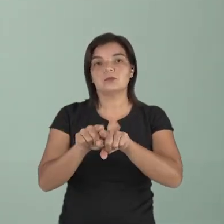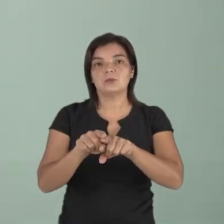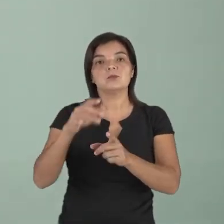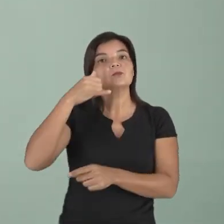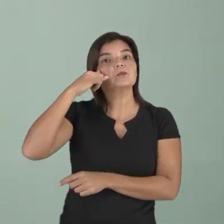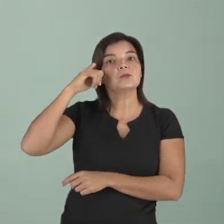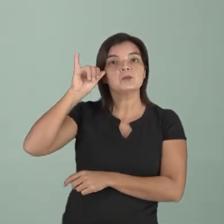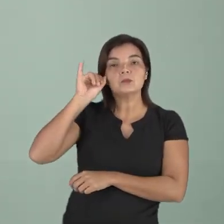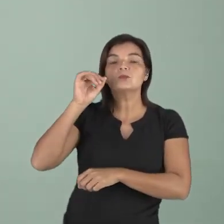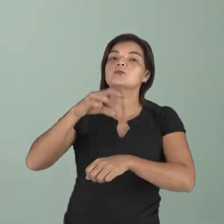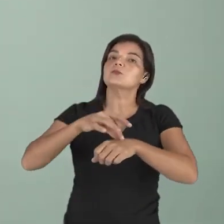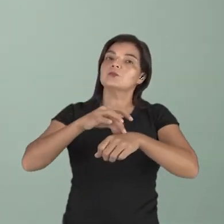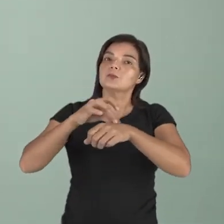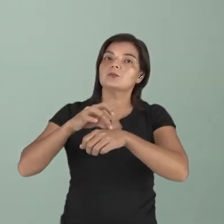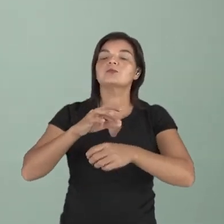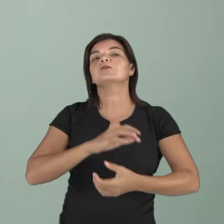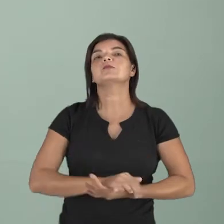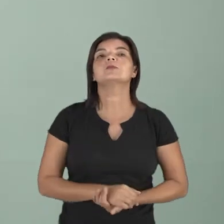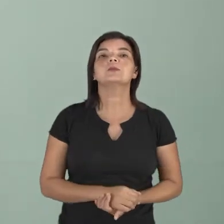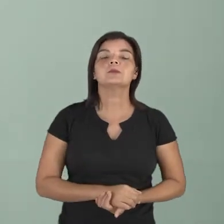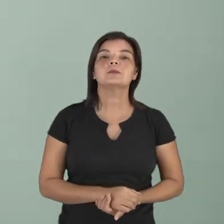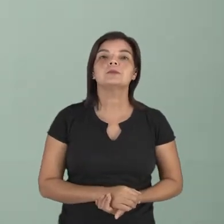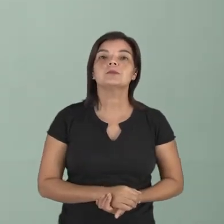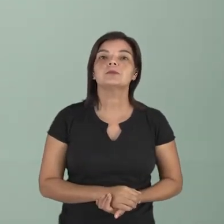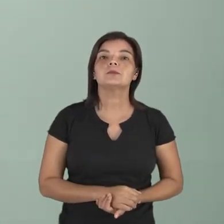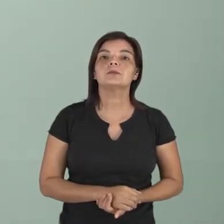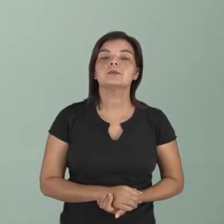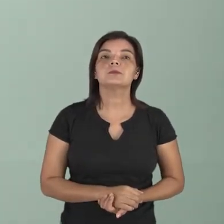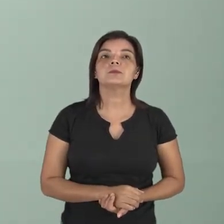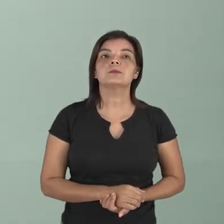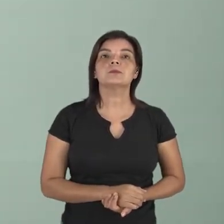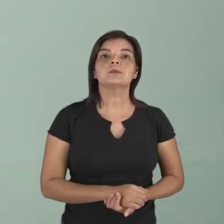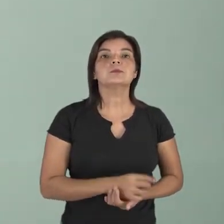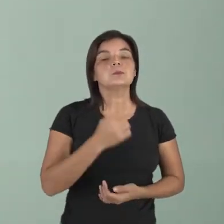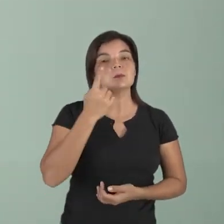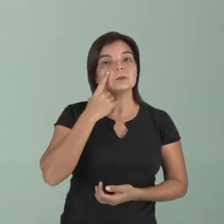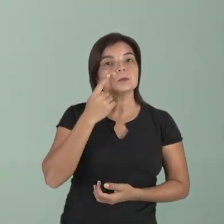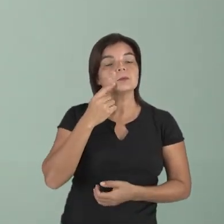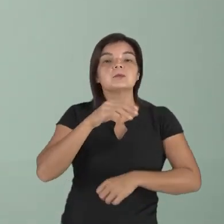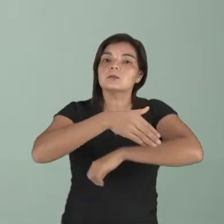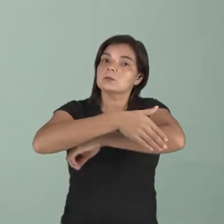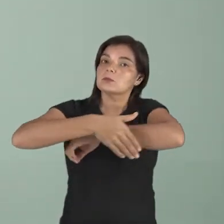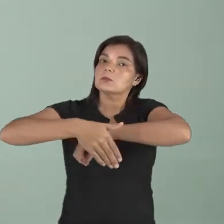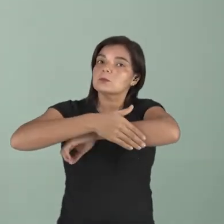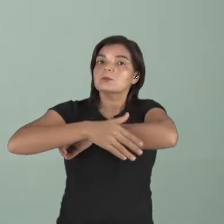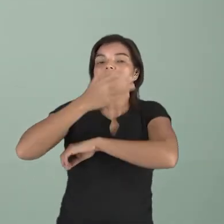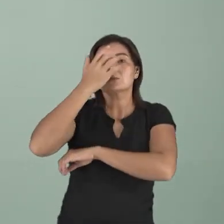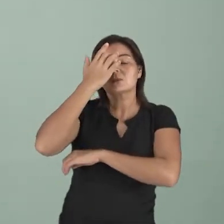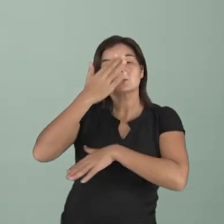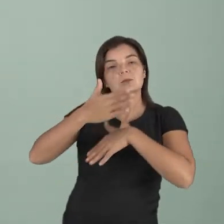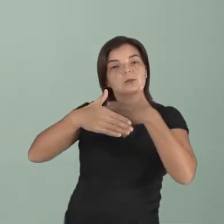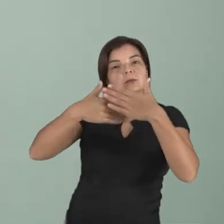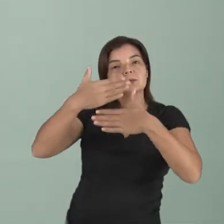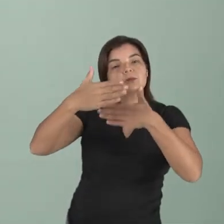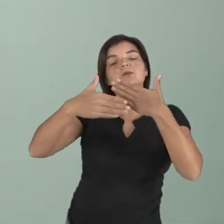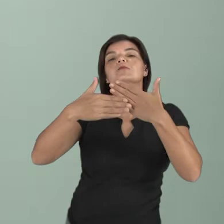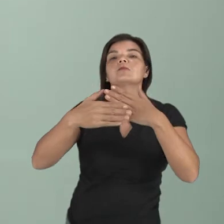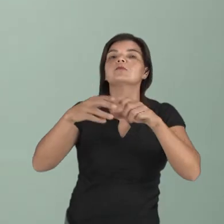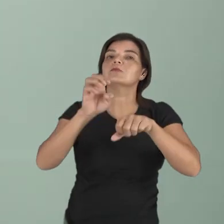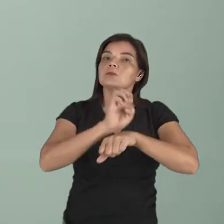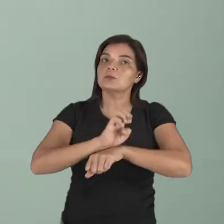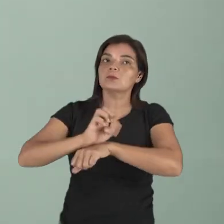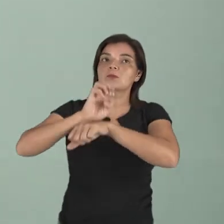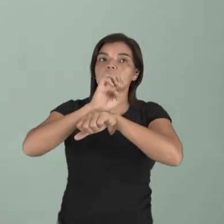da carne, certo? Desse produto da carne. Mas vamos lá, continuando. Então a gente viu que a estrada facilitou esse processo de produção no nosso